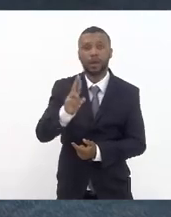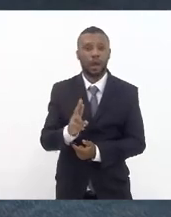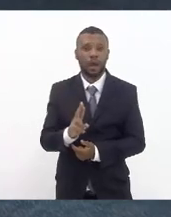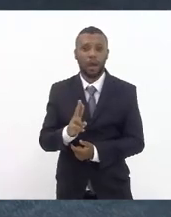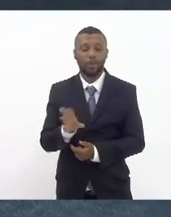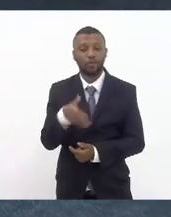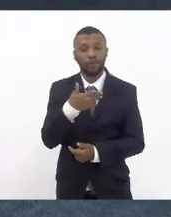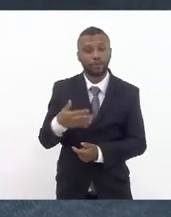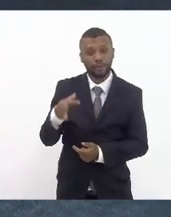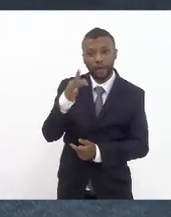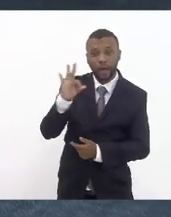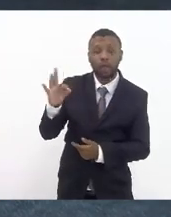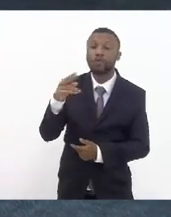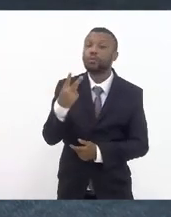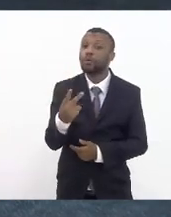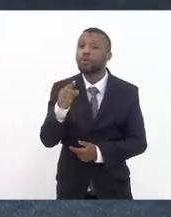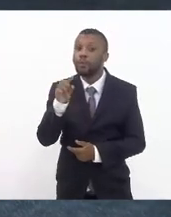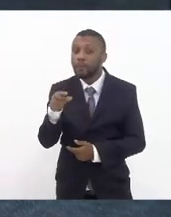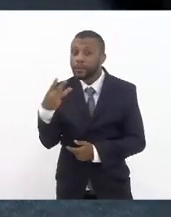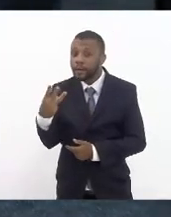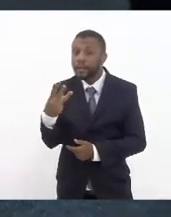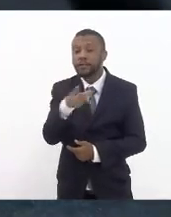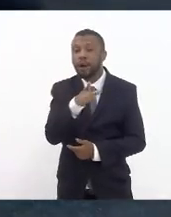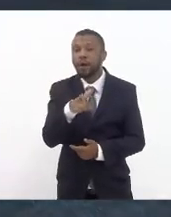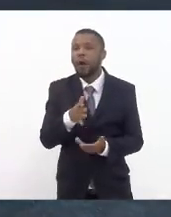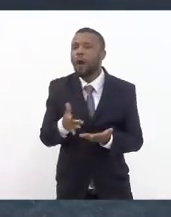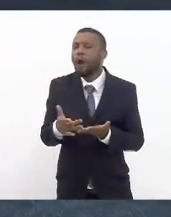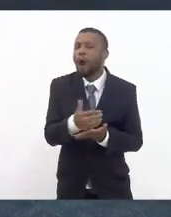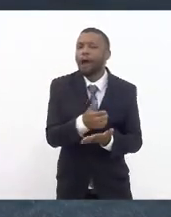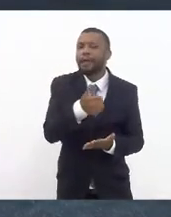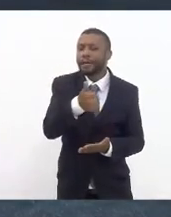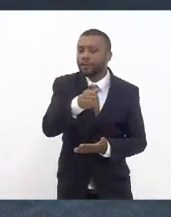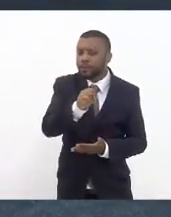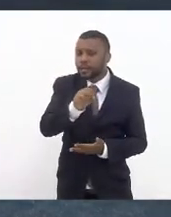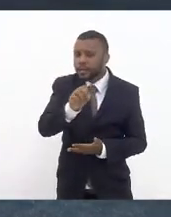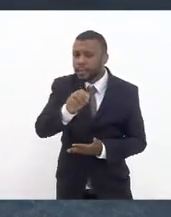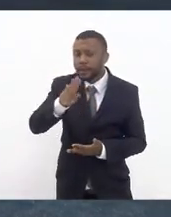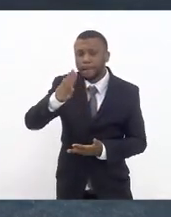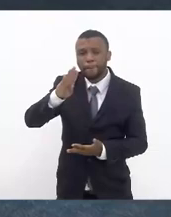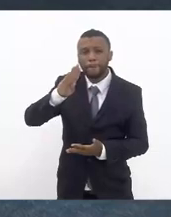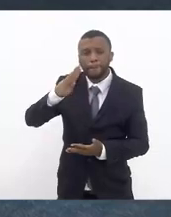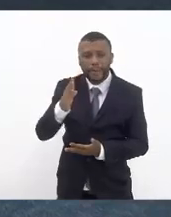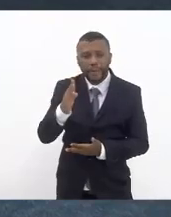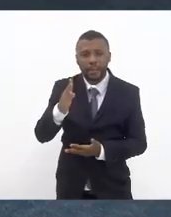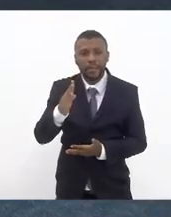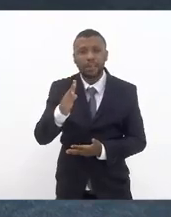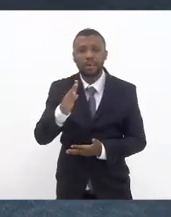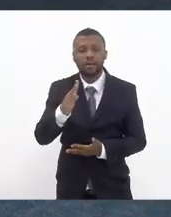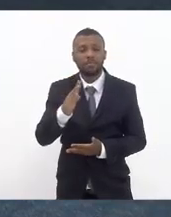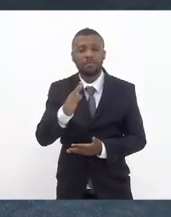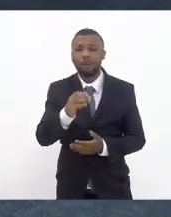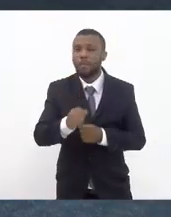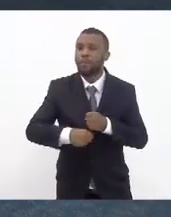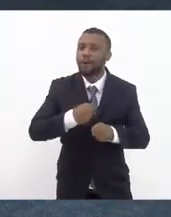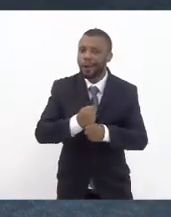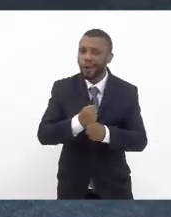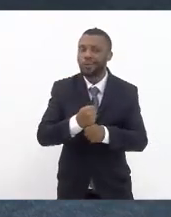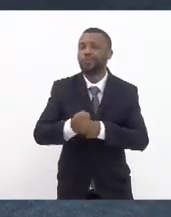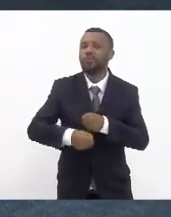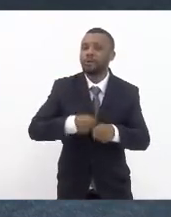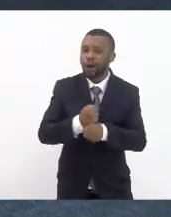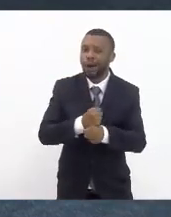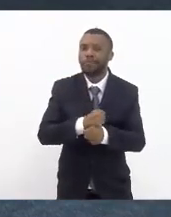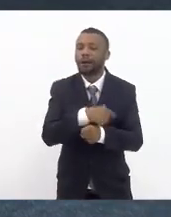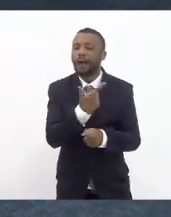federal, 2,3. Arrecada no Estado 180 bi por ano e deixa no Estado cerca de 1/5 disso, e olhe